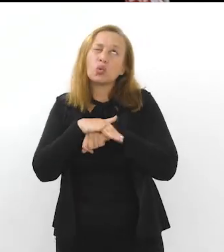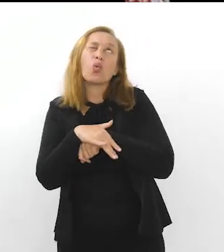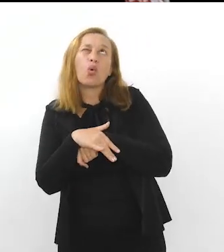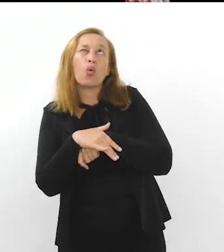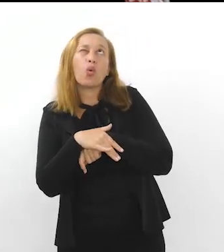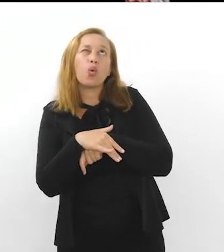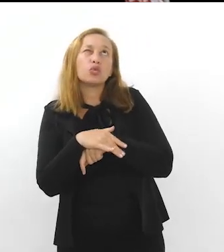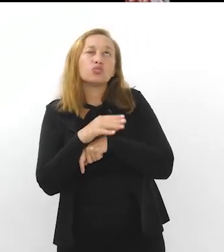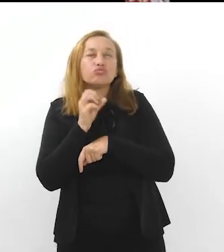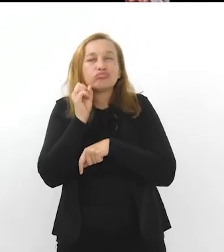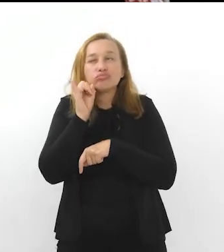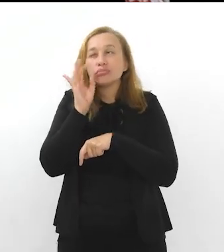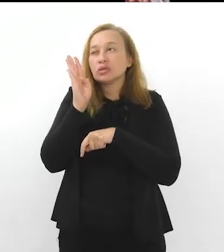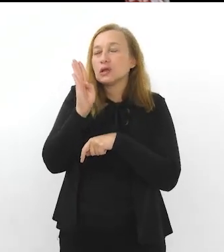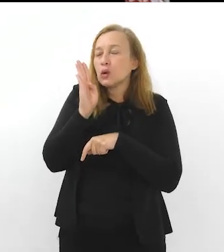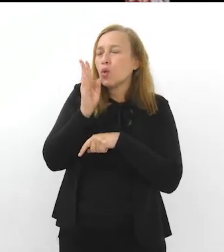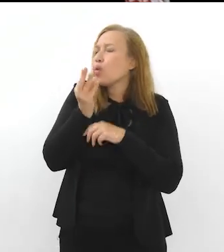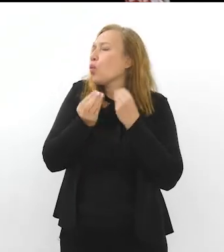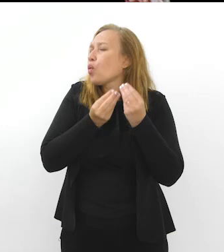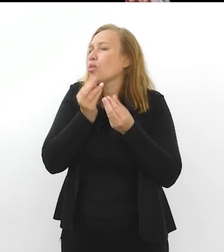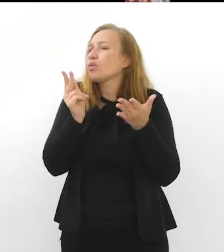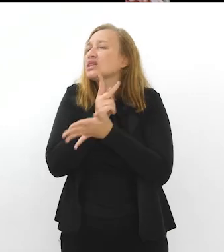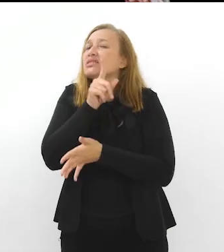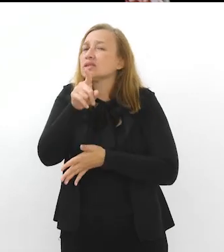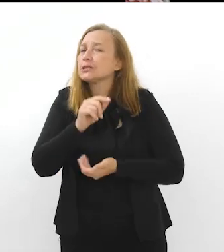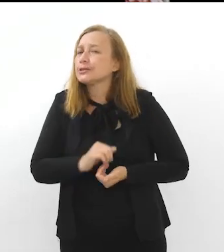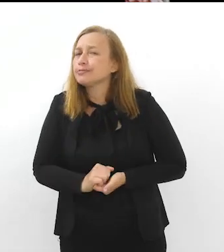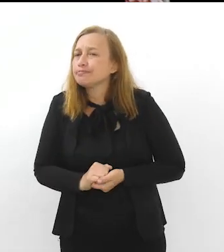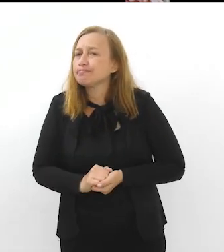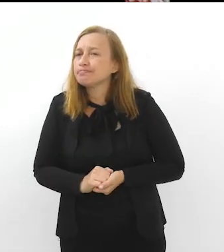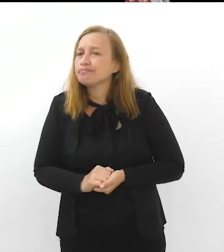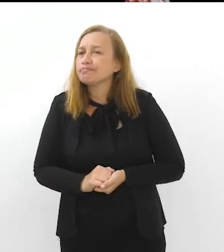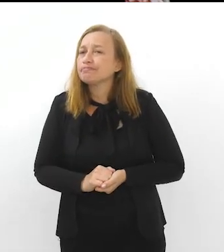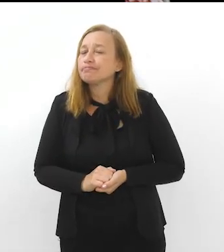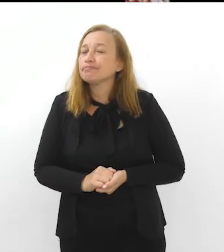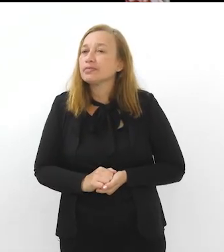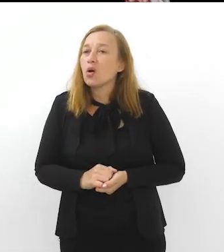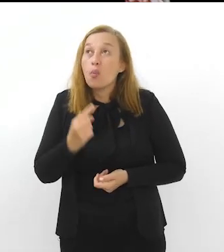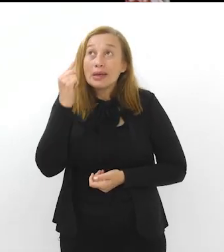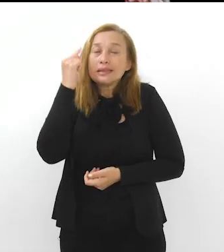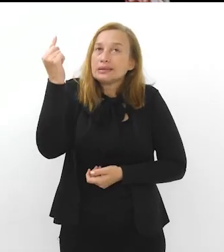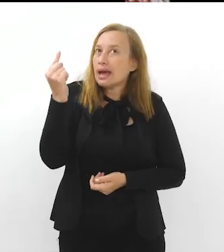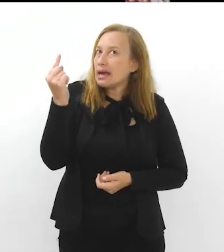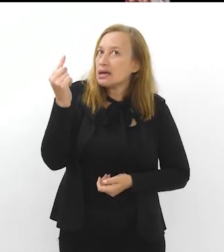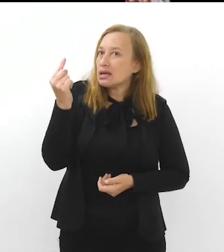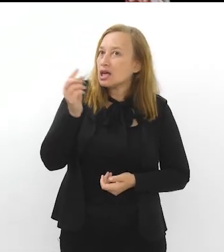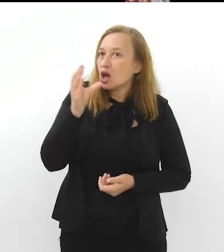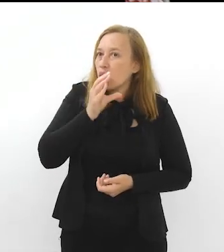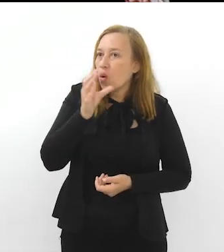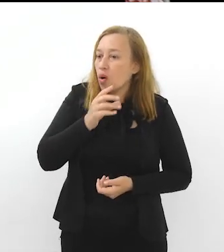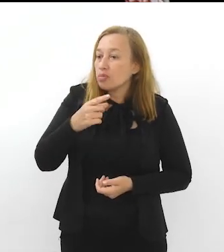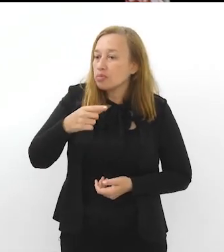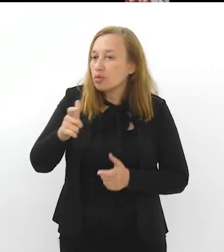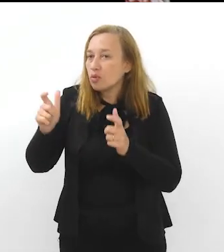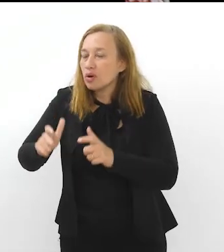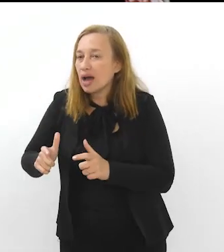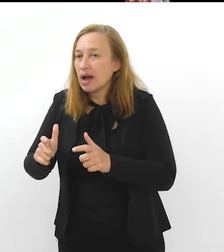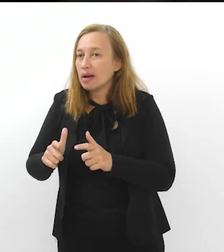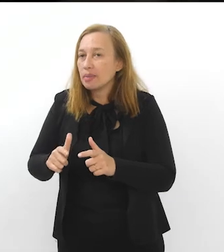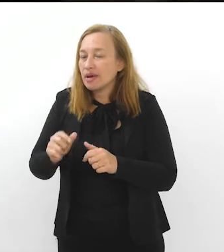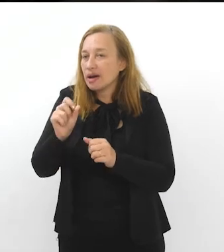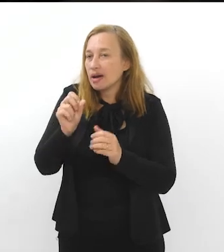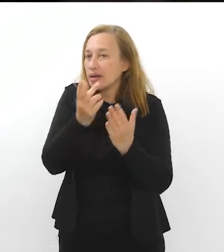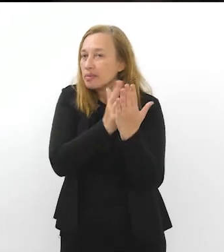de noite, enfim, na hora que está dormindo. Como é que acontece para você? Você tem uma ideia e você corre lá para o seu